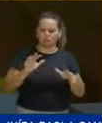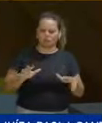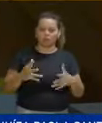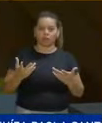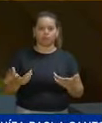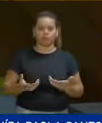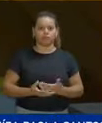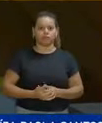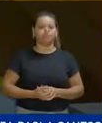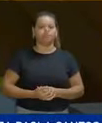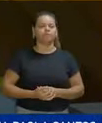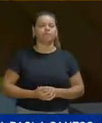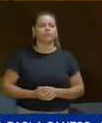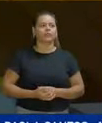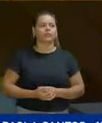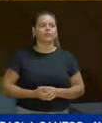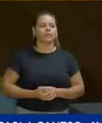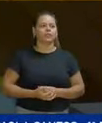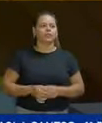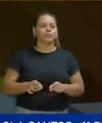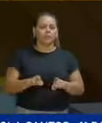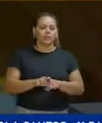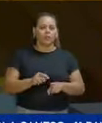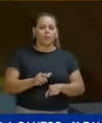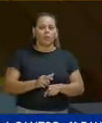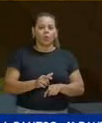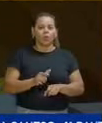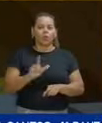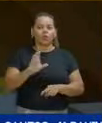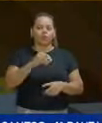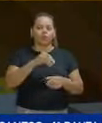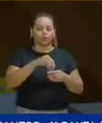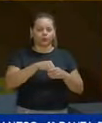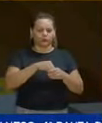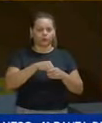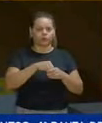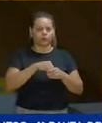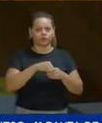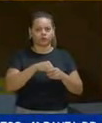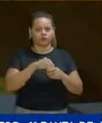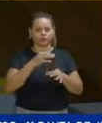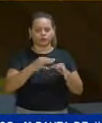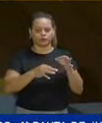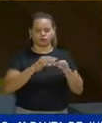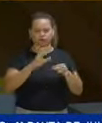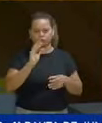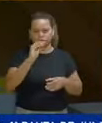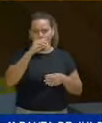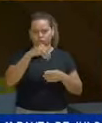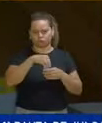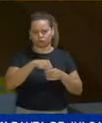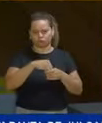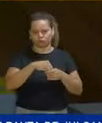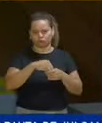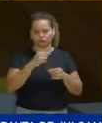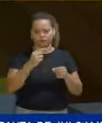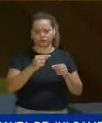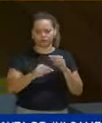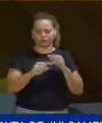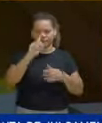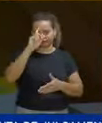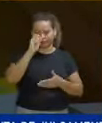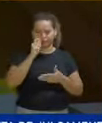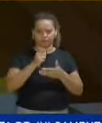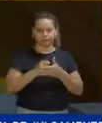também o acórdão de um agravo em recurso especial eleitoral do ministro Benedito Gonçalves, de setembro